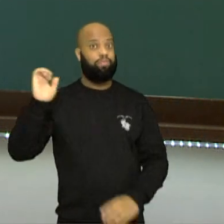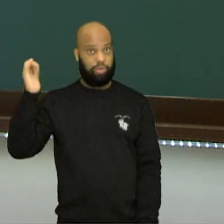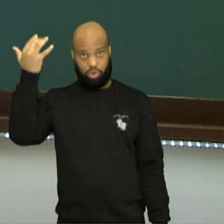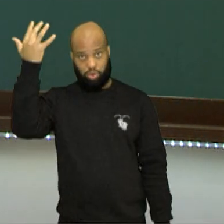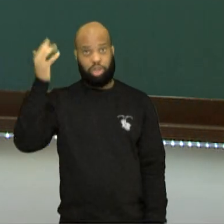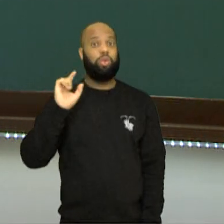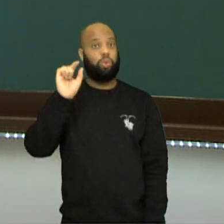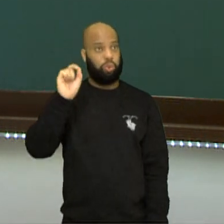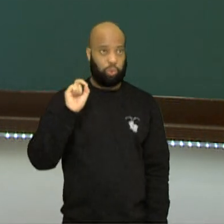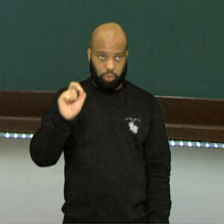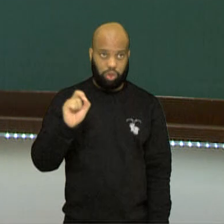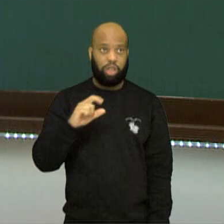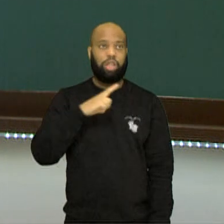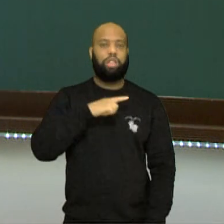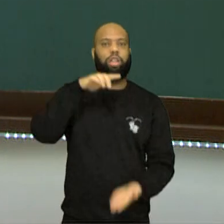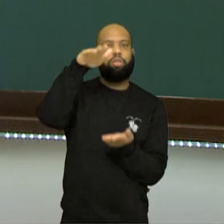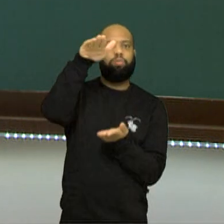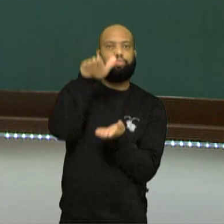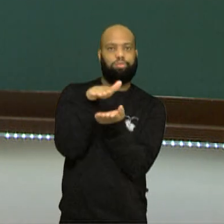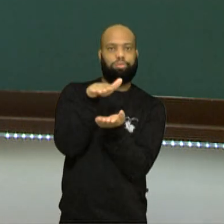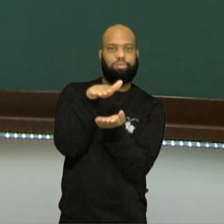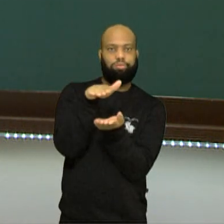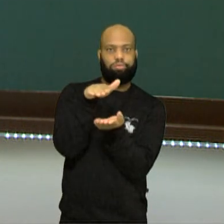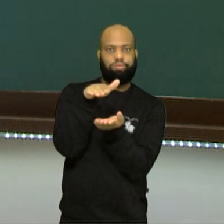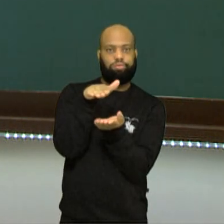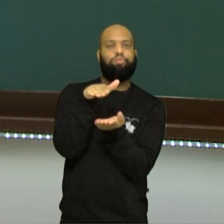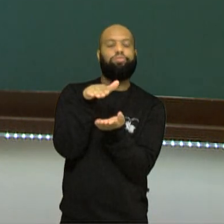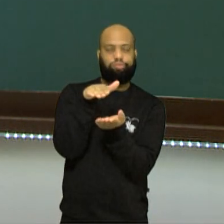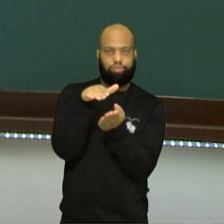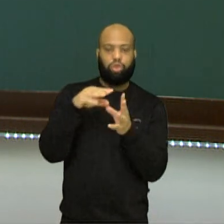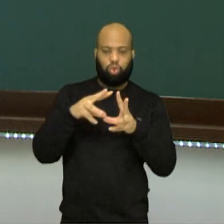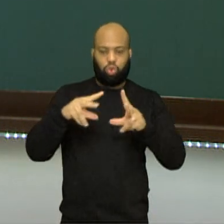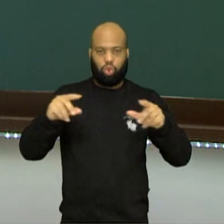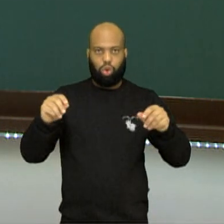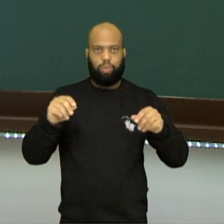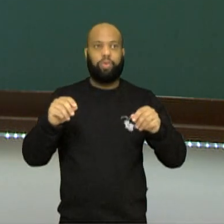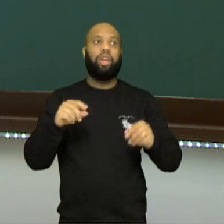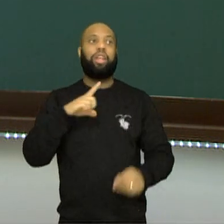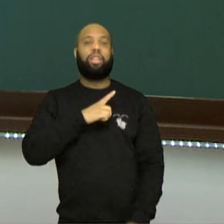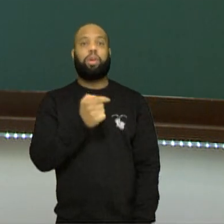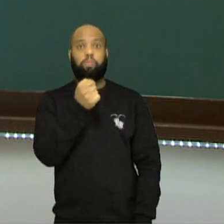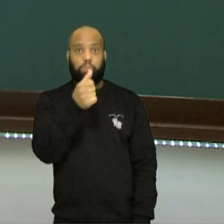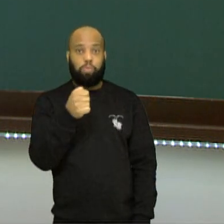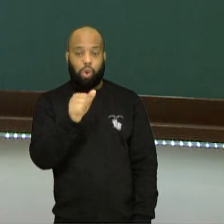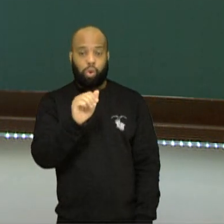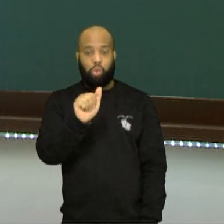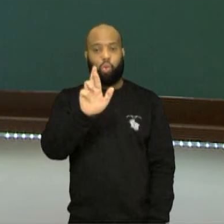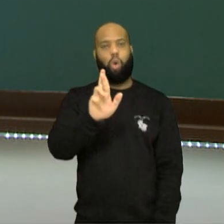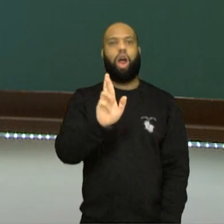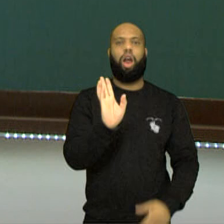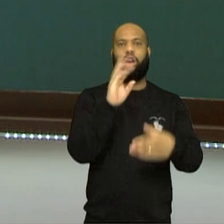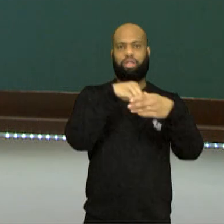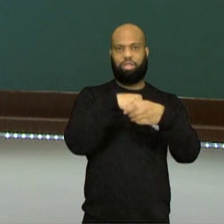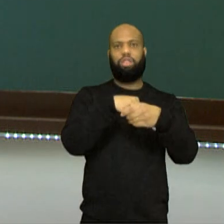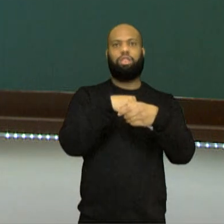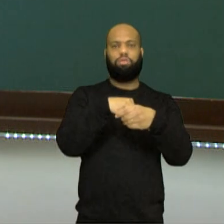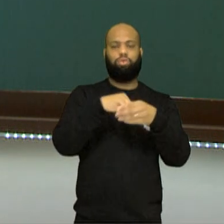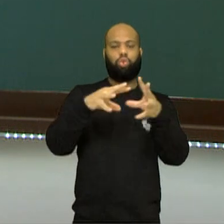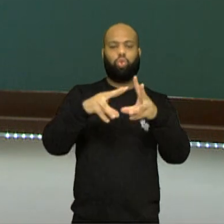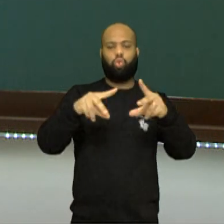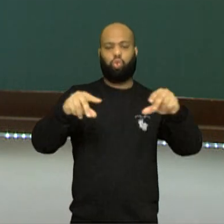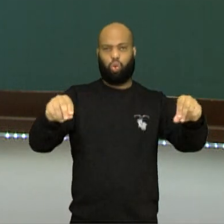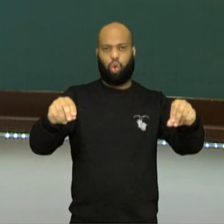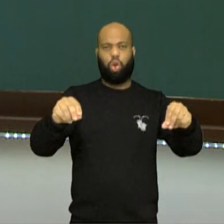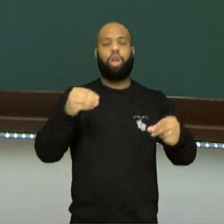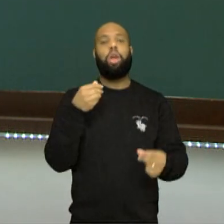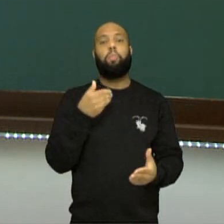ocorre o quê? A compactação do solo. Menos ar nesse solo e menos água, ele vai perder o quê?